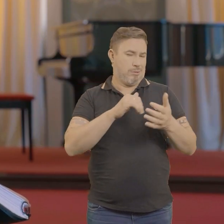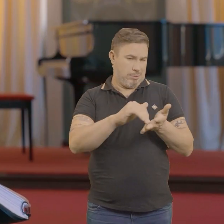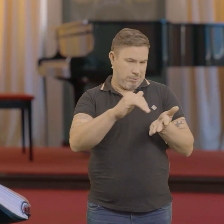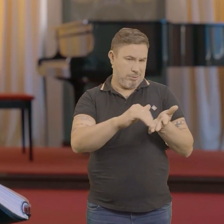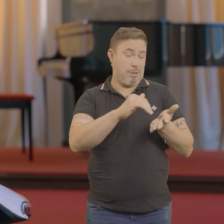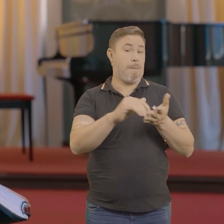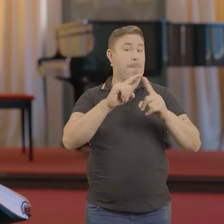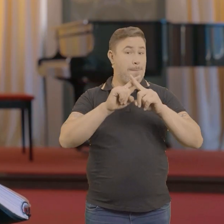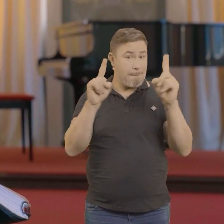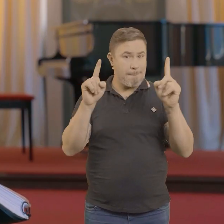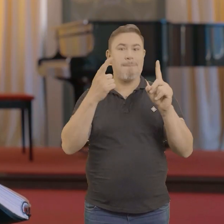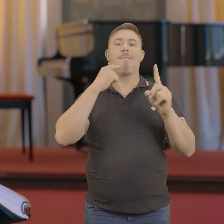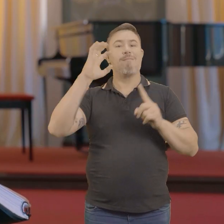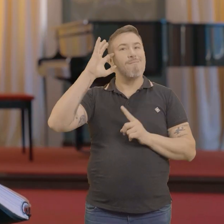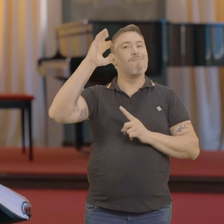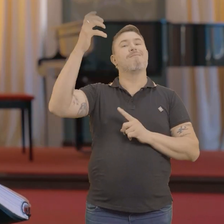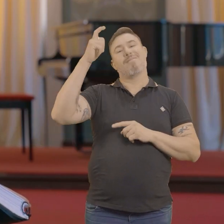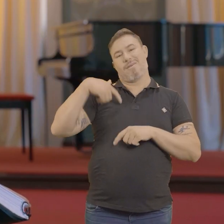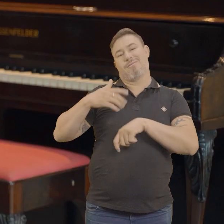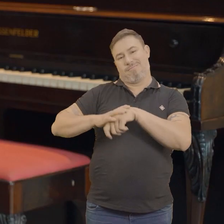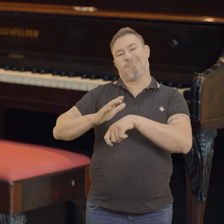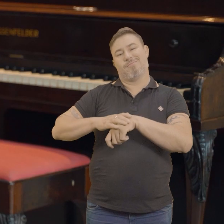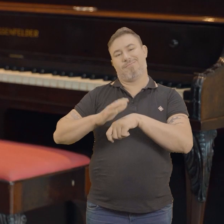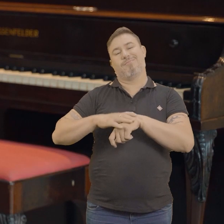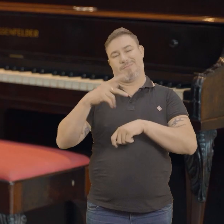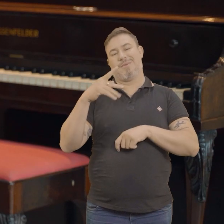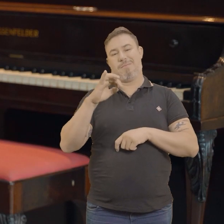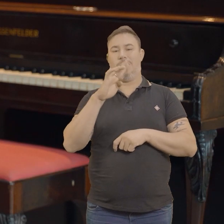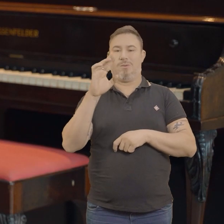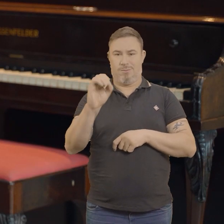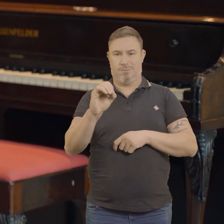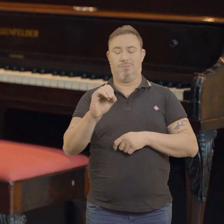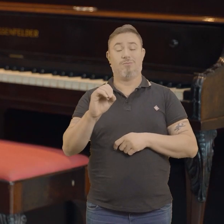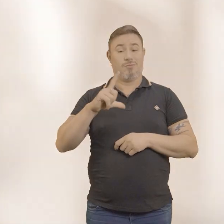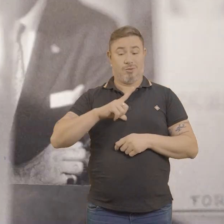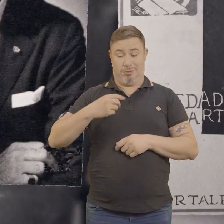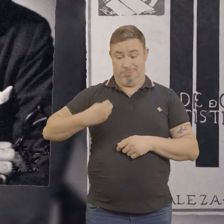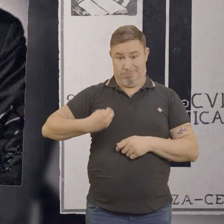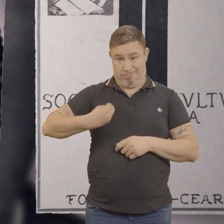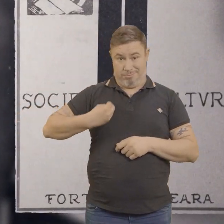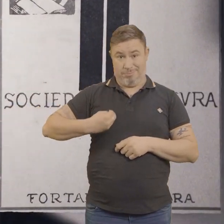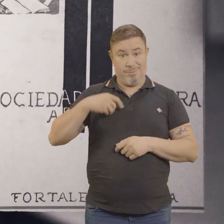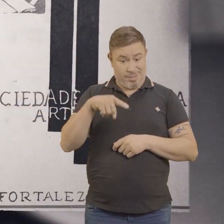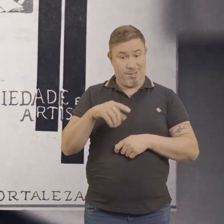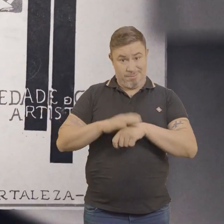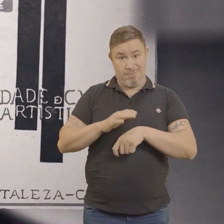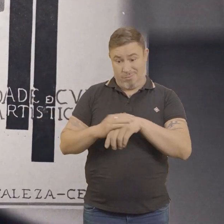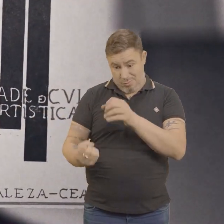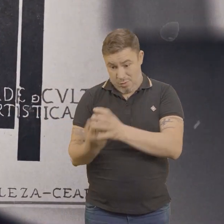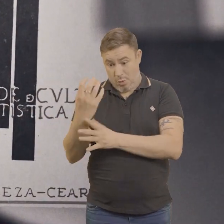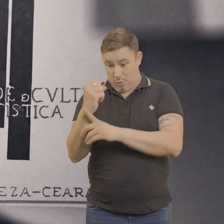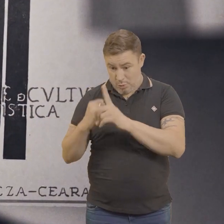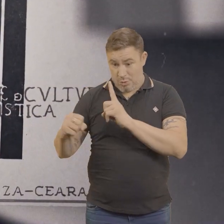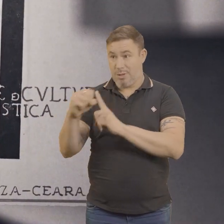mas quem decidia era o próprio Paurilo. Nós tínhamos a presença do Paurilo Barroso, que criou uma sociedade